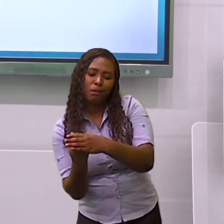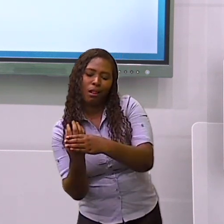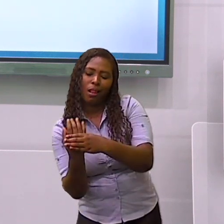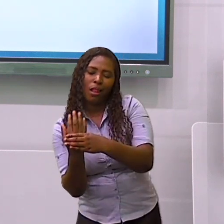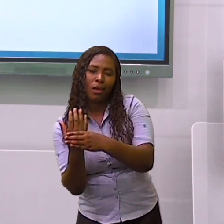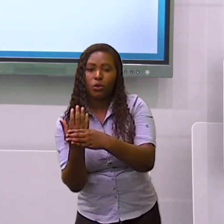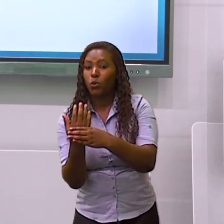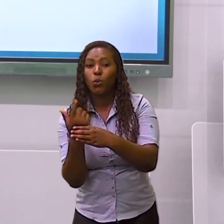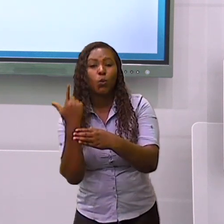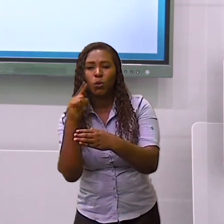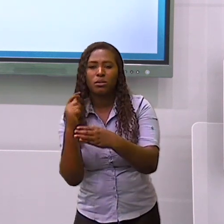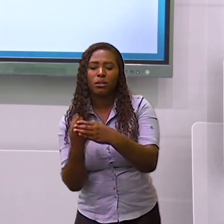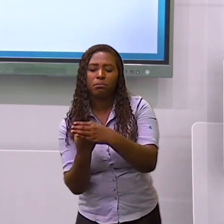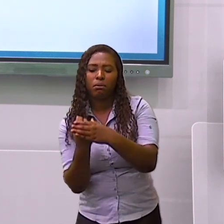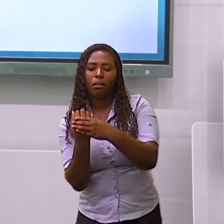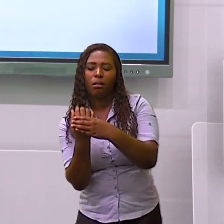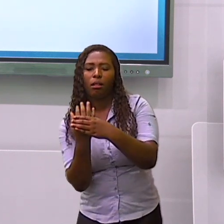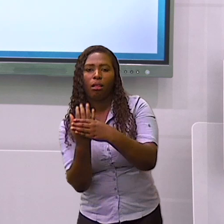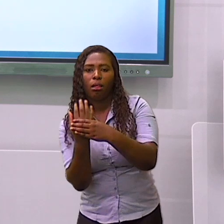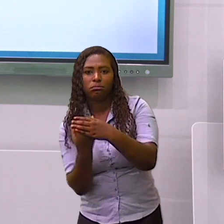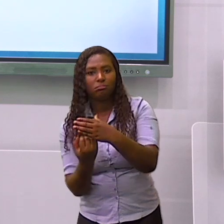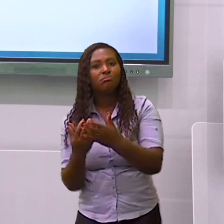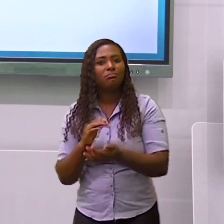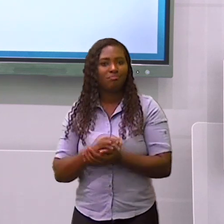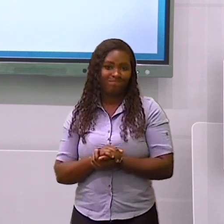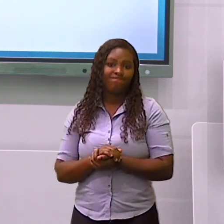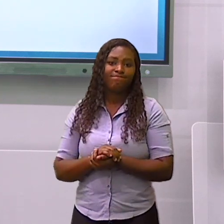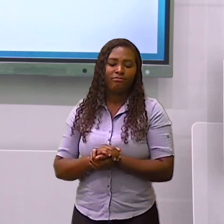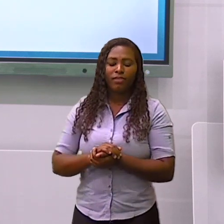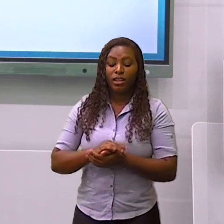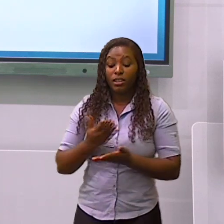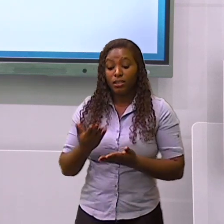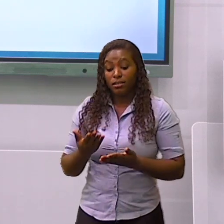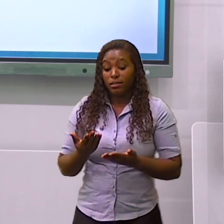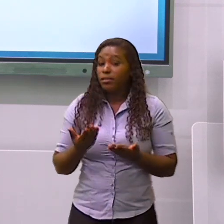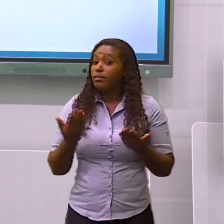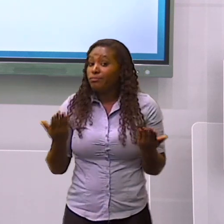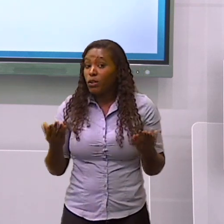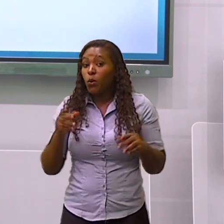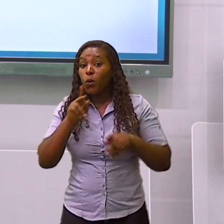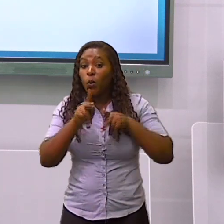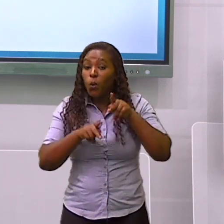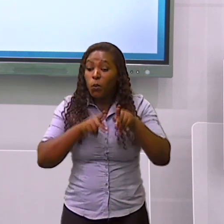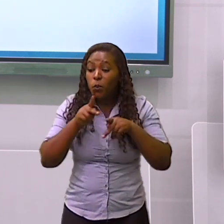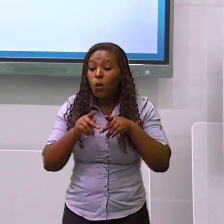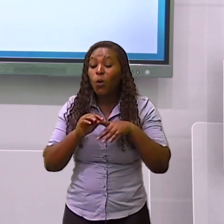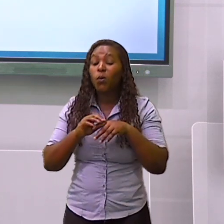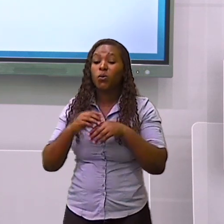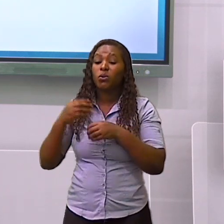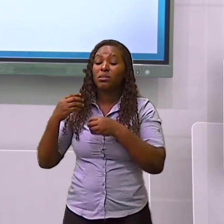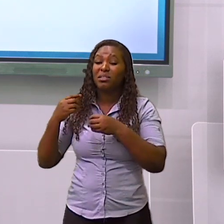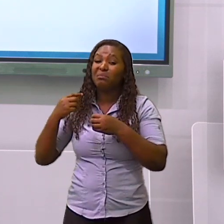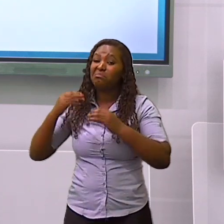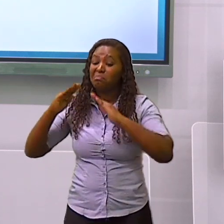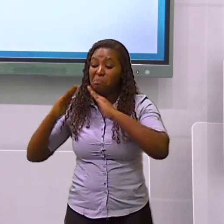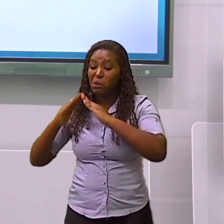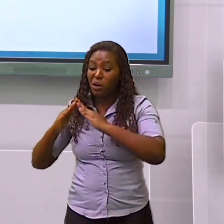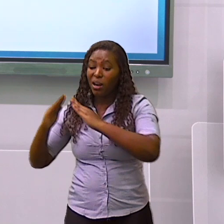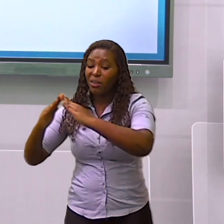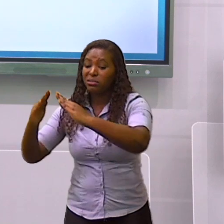seu sustento baseado na água do Rio Doce. Eles utilizavam a água para regar sua